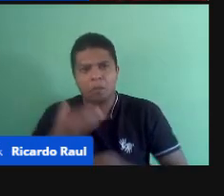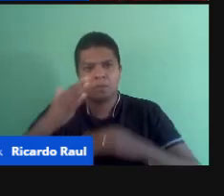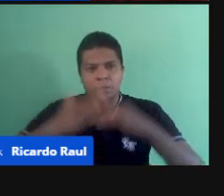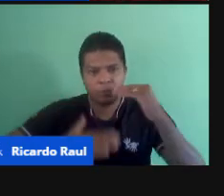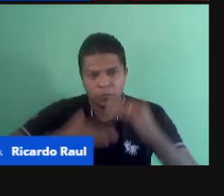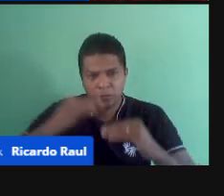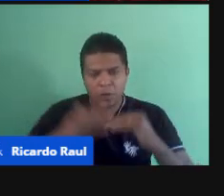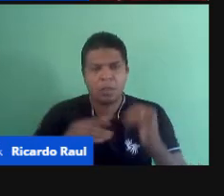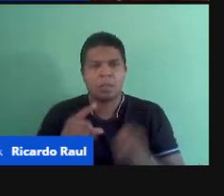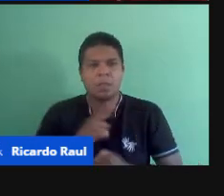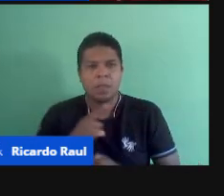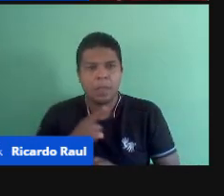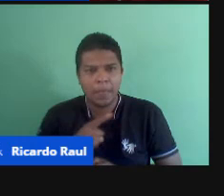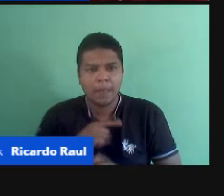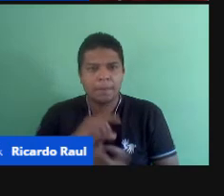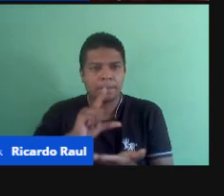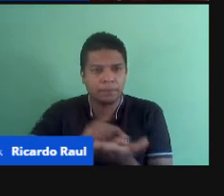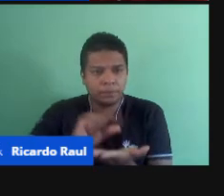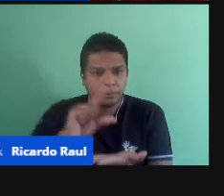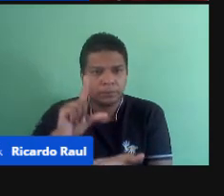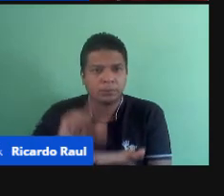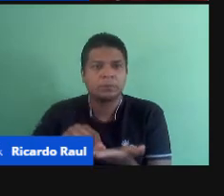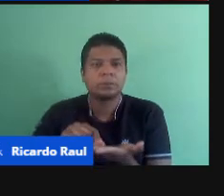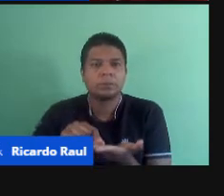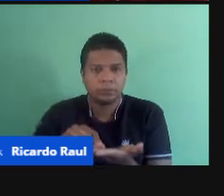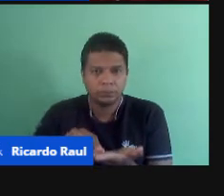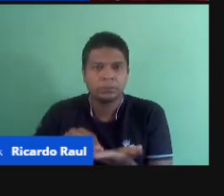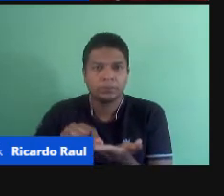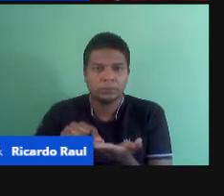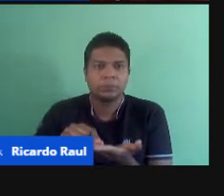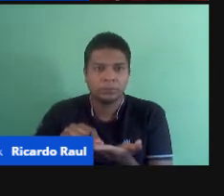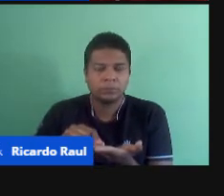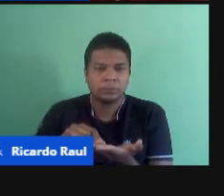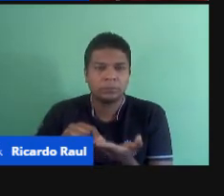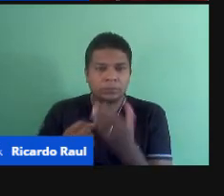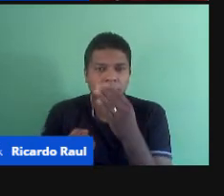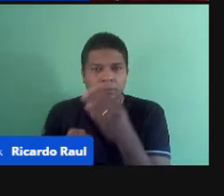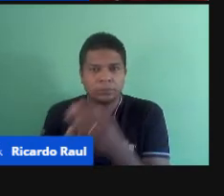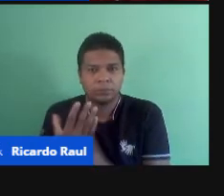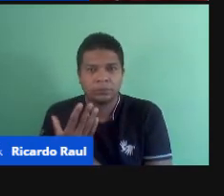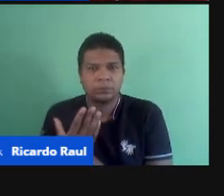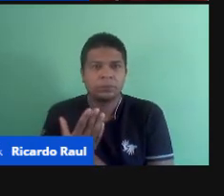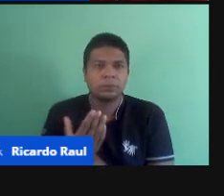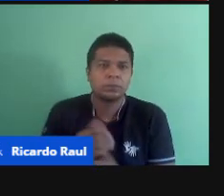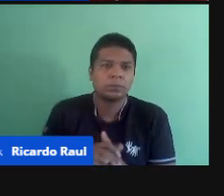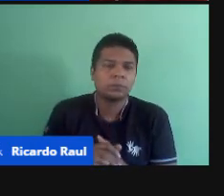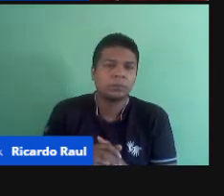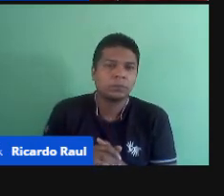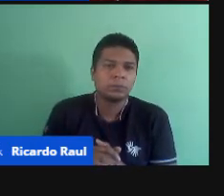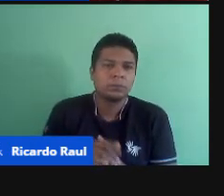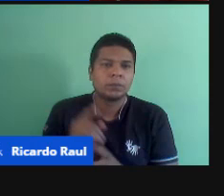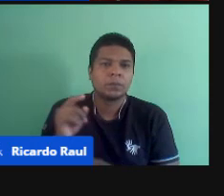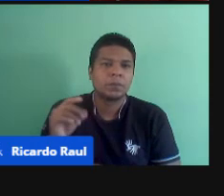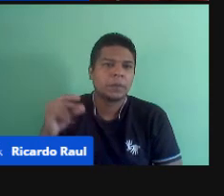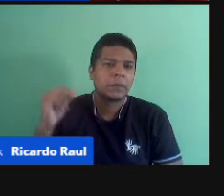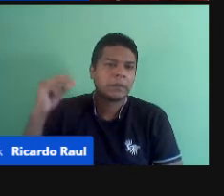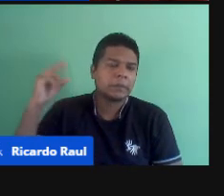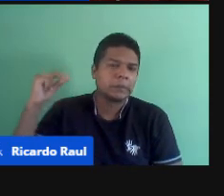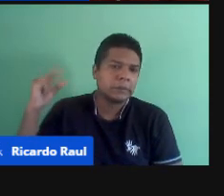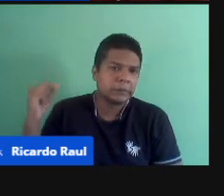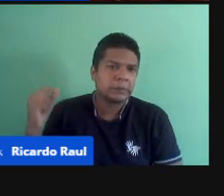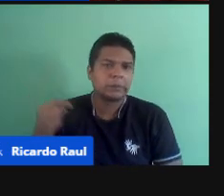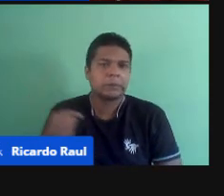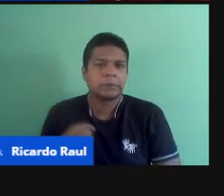nós temos artigos produzidos na época que vocês e que eu e que todo mundo